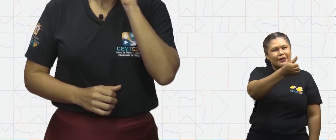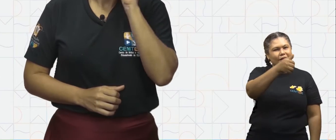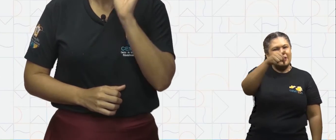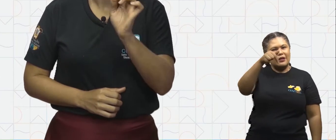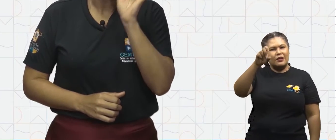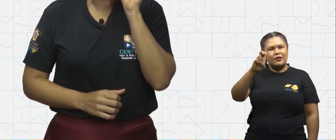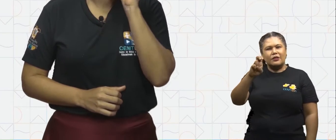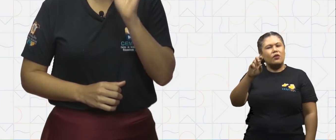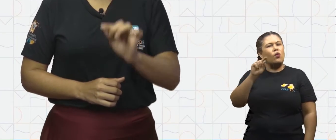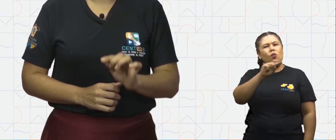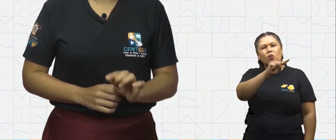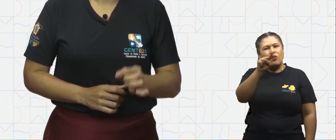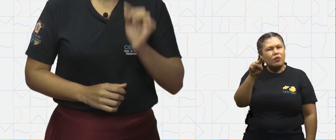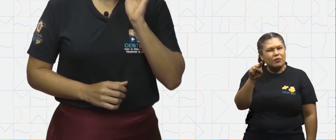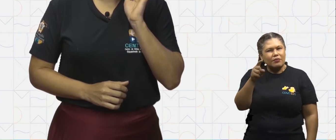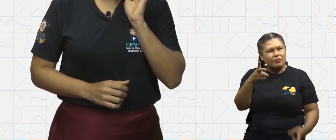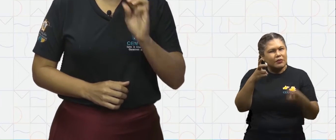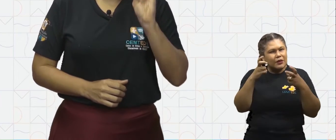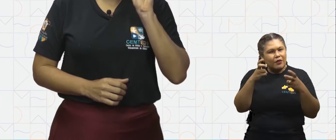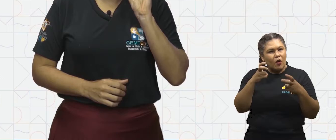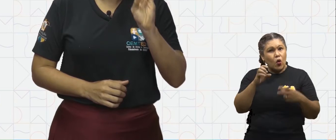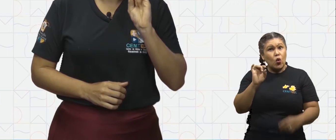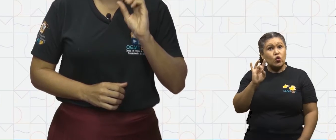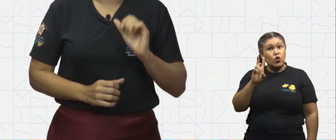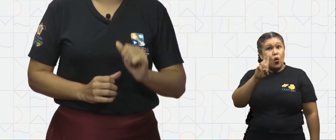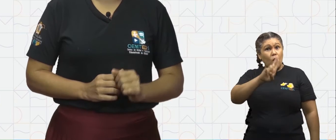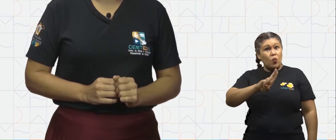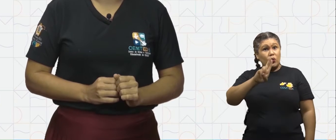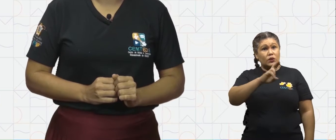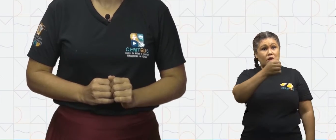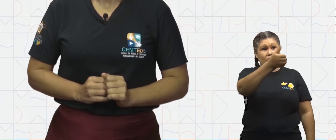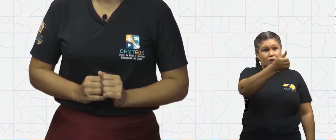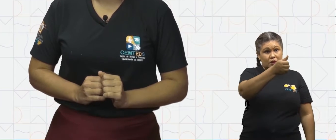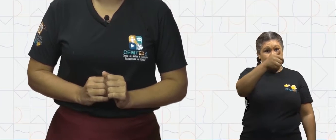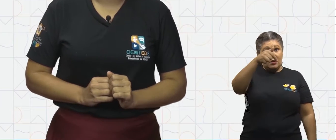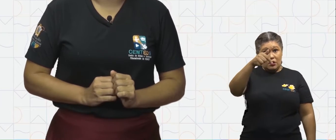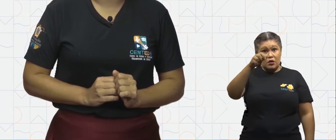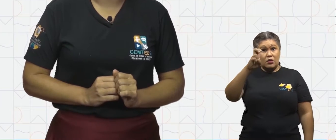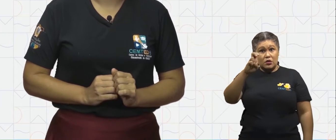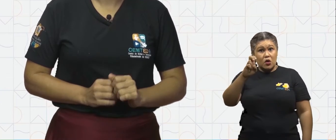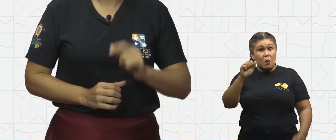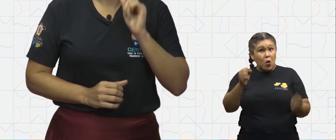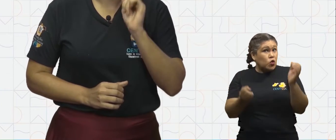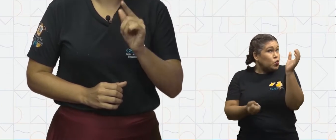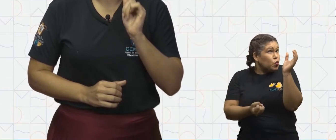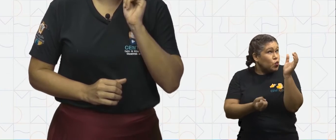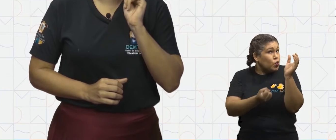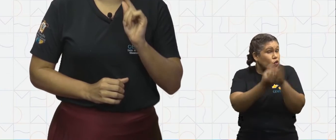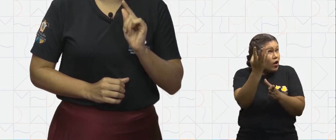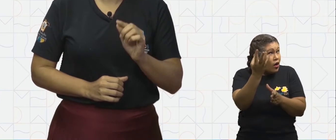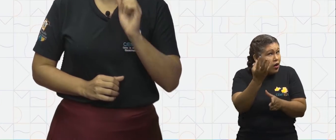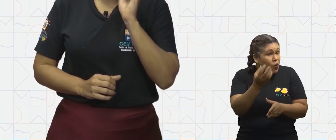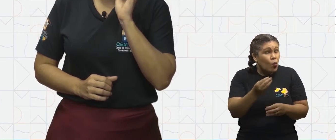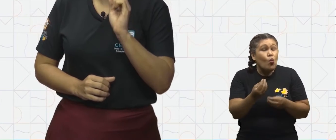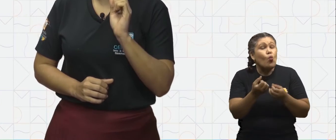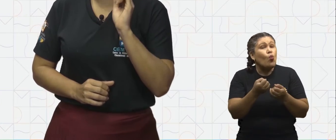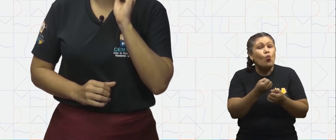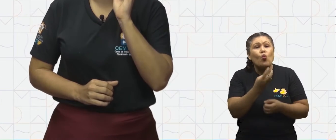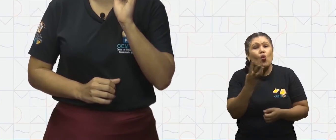Isso mesmo! Com esses 3 algarismos, nós formamos 6